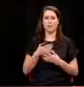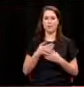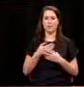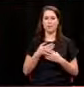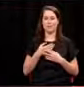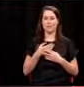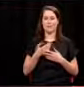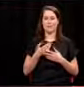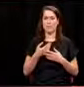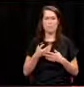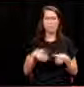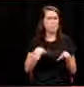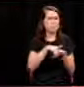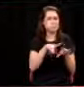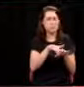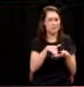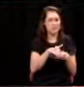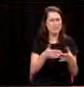parte,